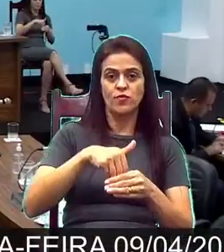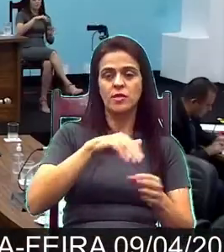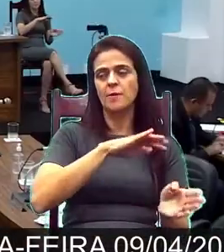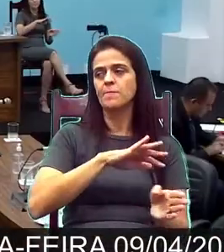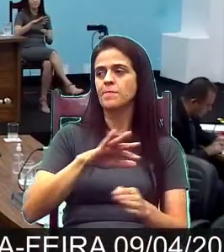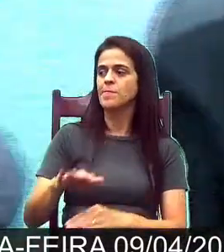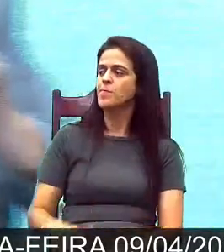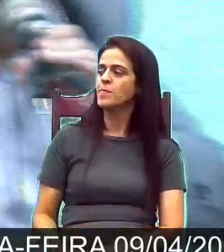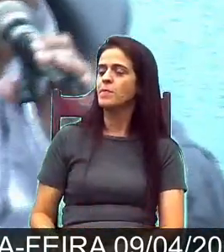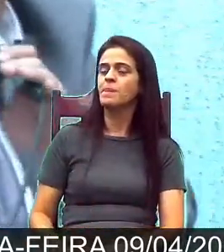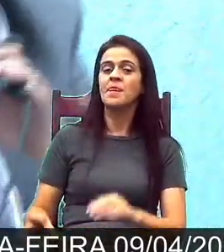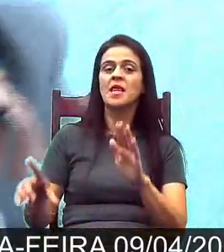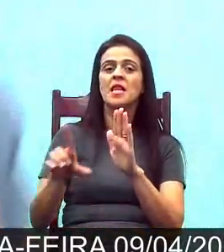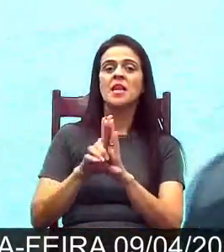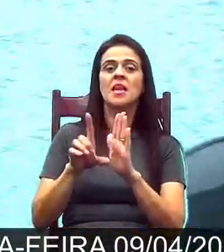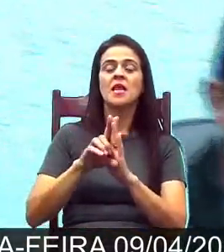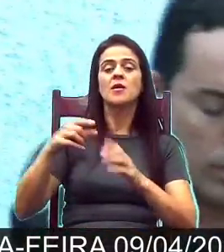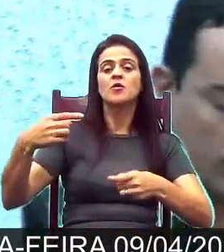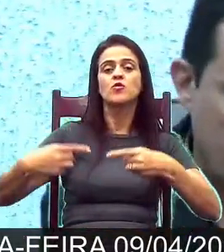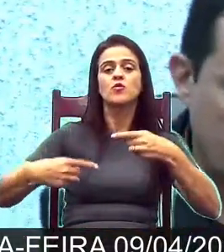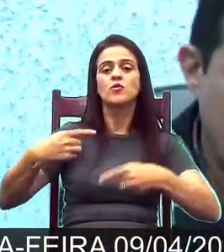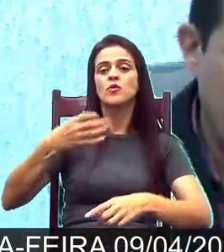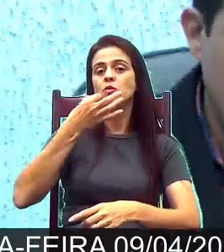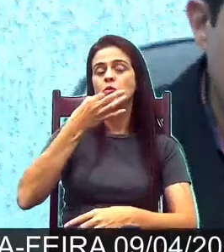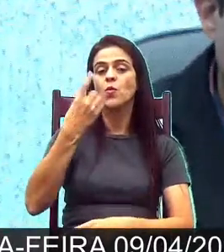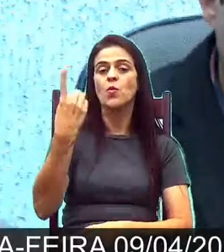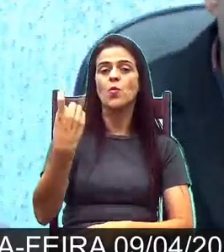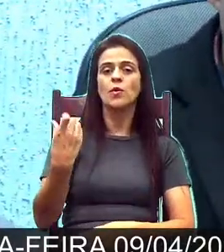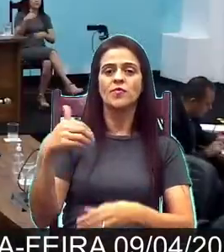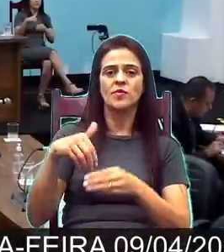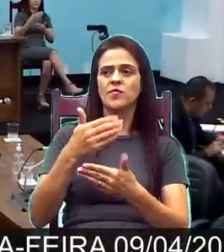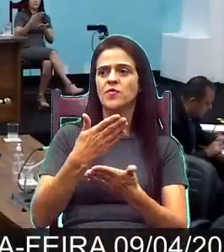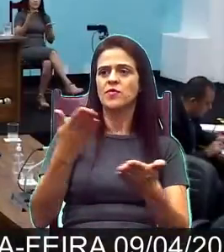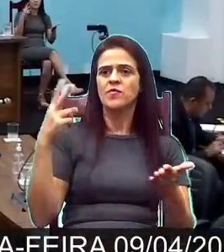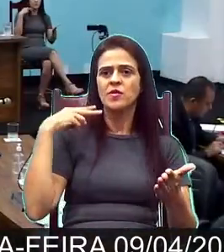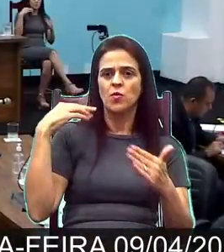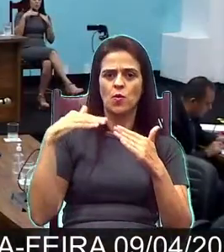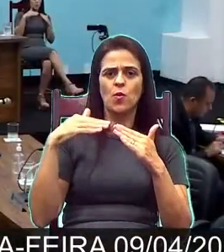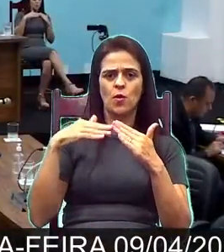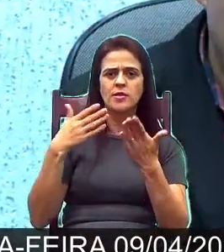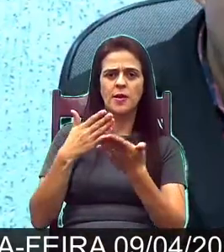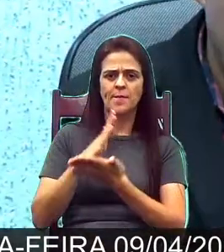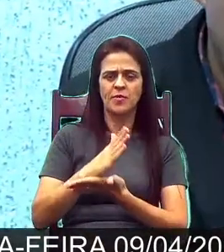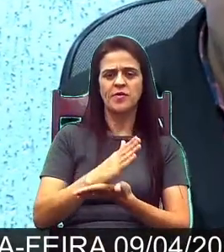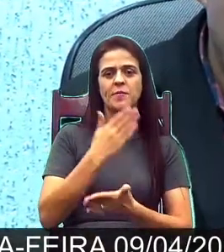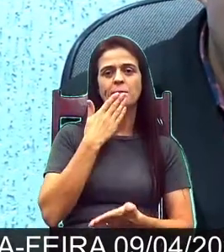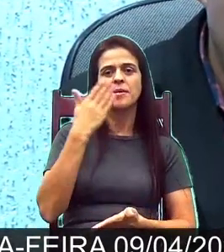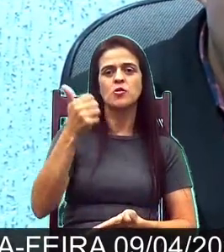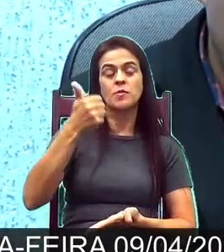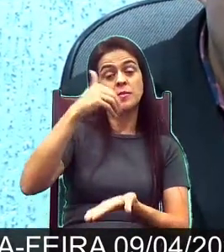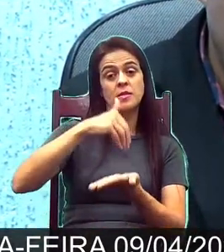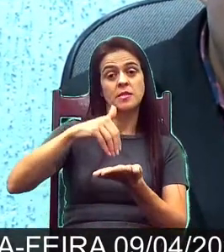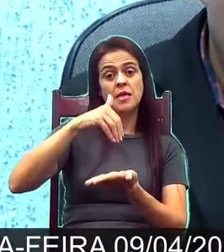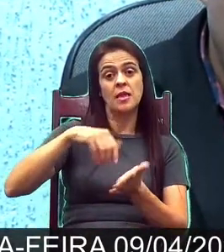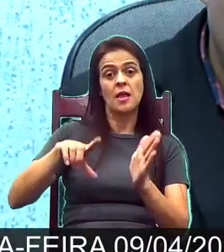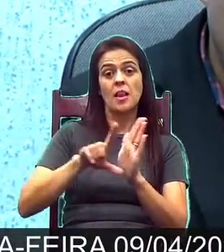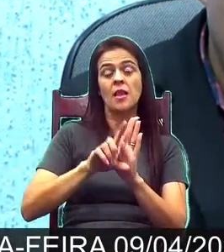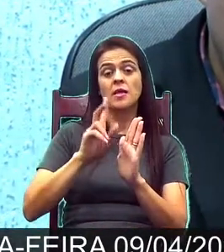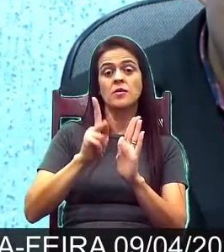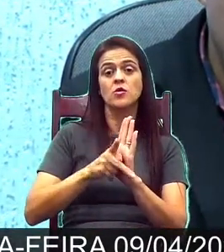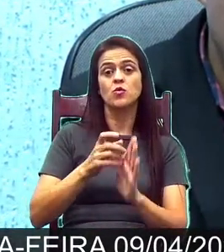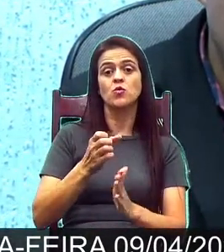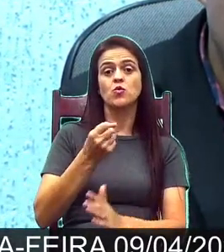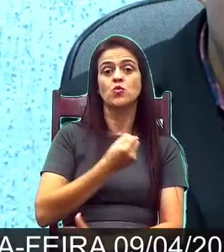Projeto em discussão. Projeto em primeira e única votação. Aqueles que estiverem de acordo, permaneçam como estão. Aprovado. Peço ao primeiro secretário que faça a leitura do projeto de